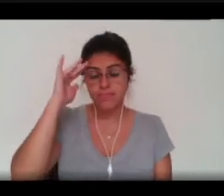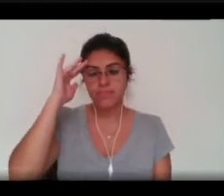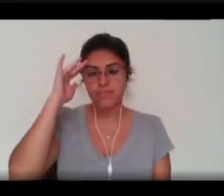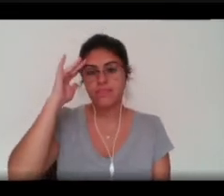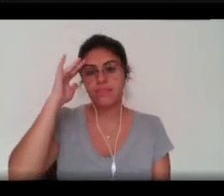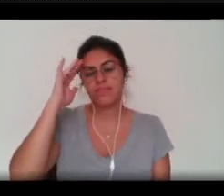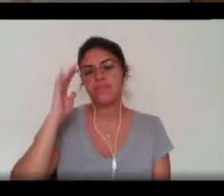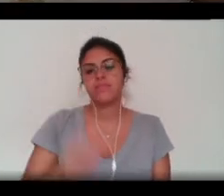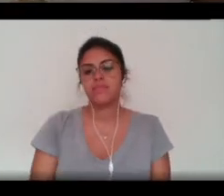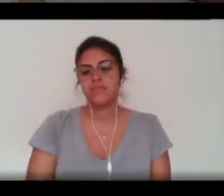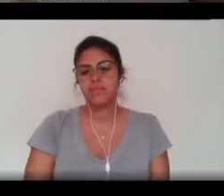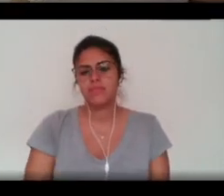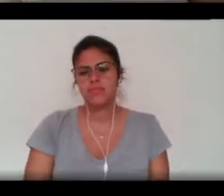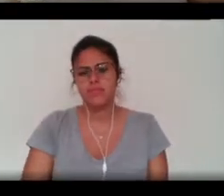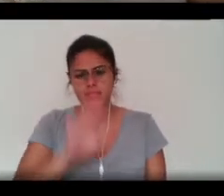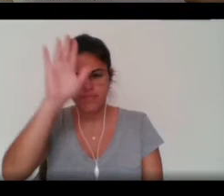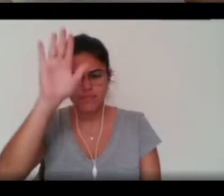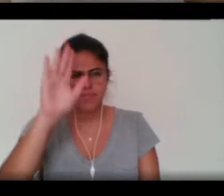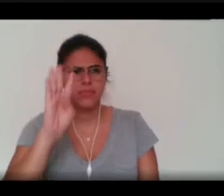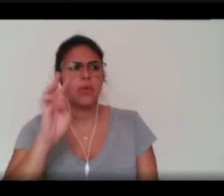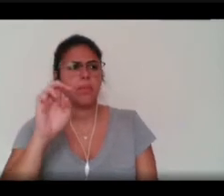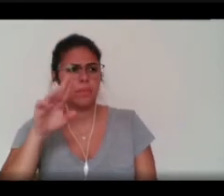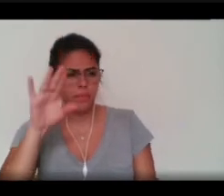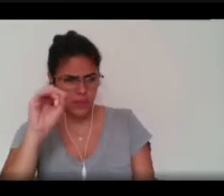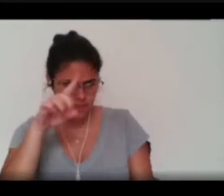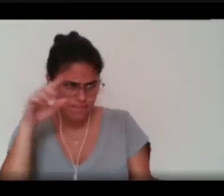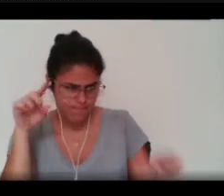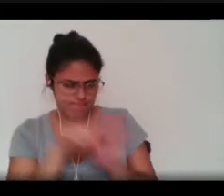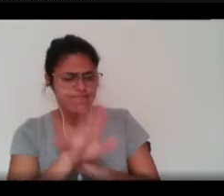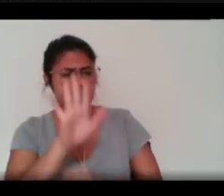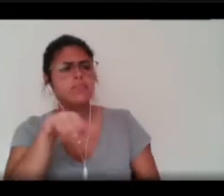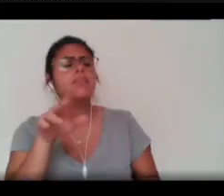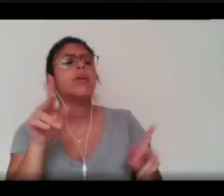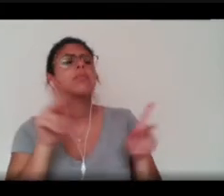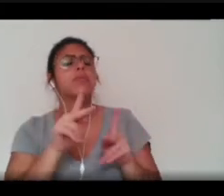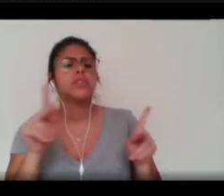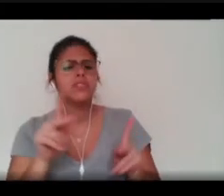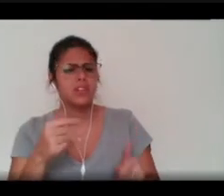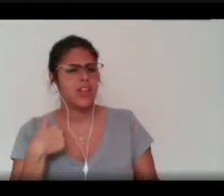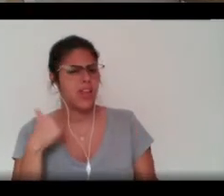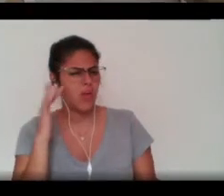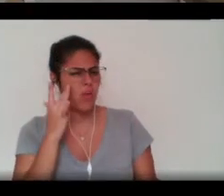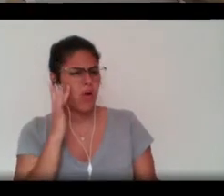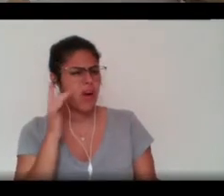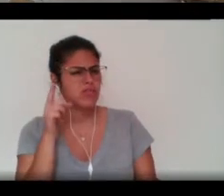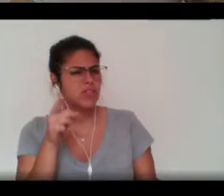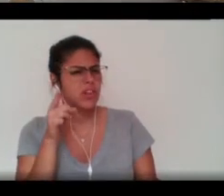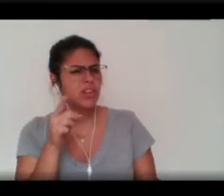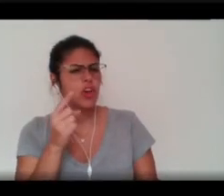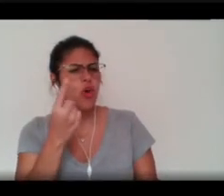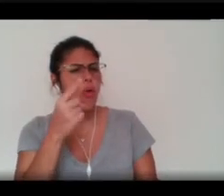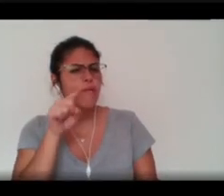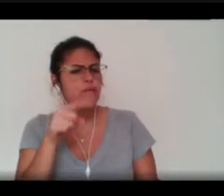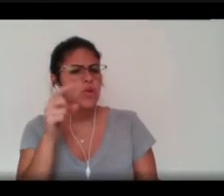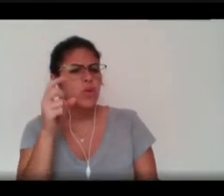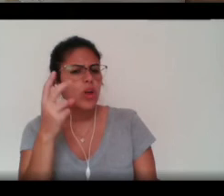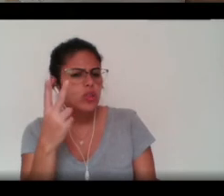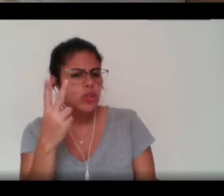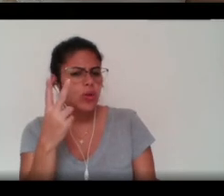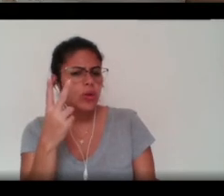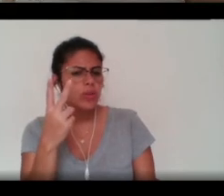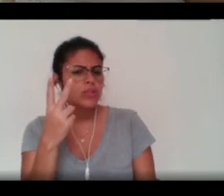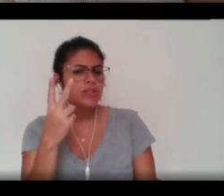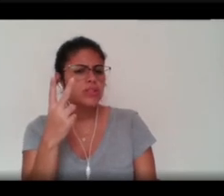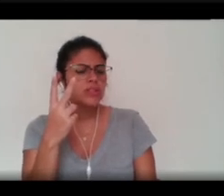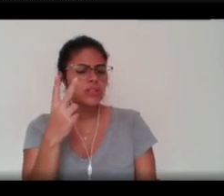Professora, Oi. eu acho que ali no 1,2 Ó, já sobre começou. 2